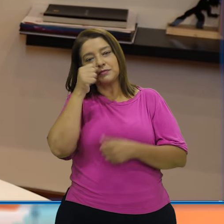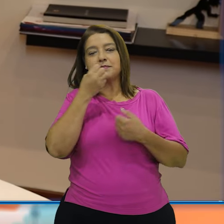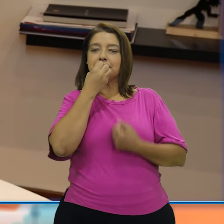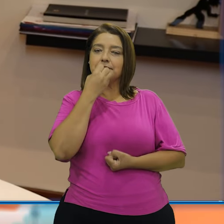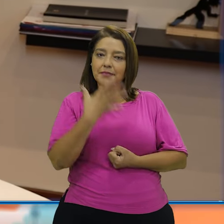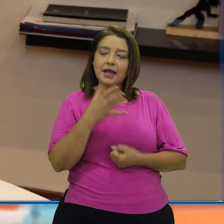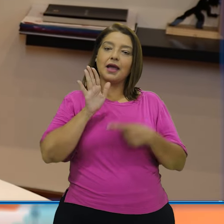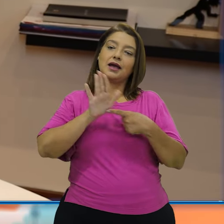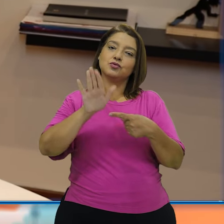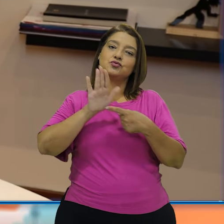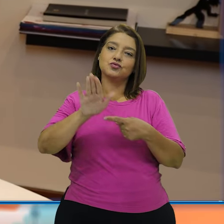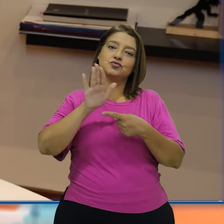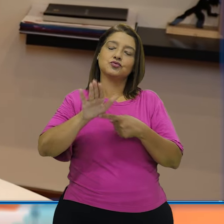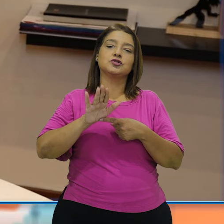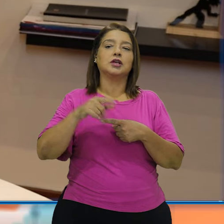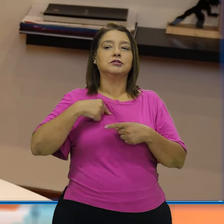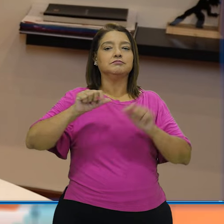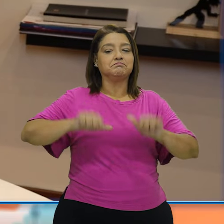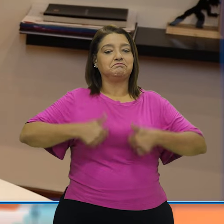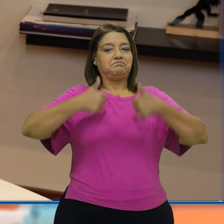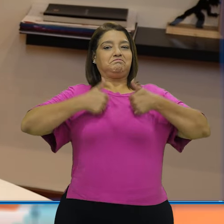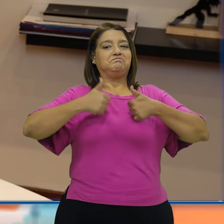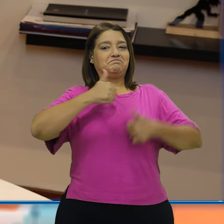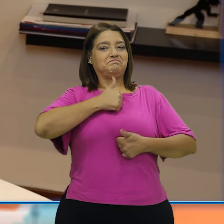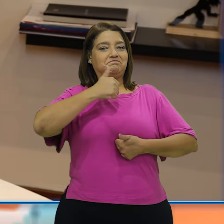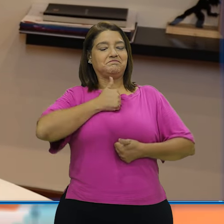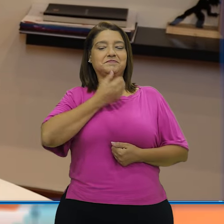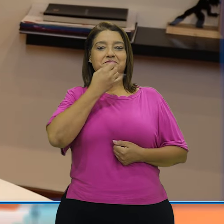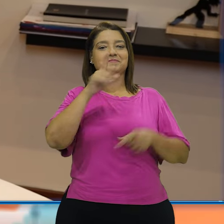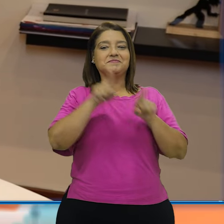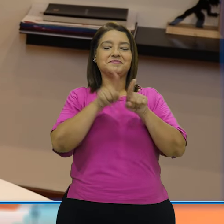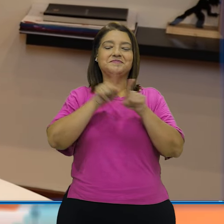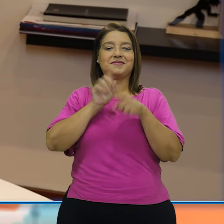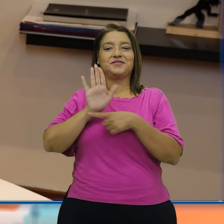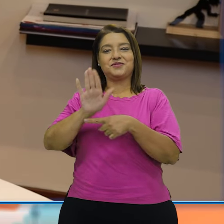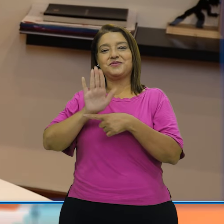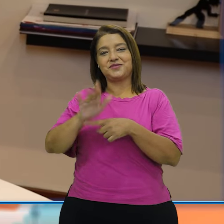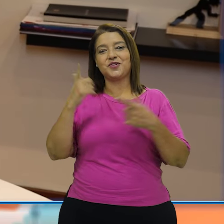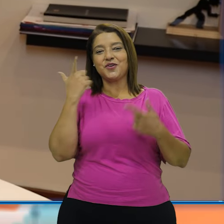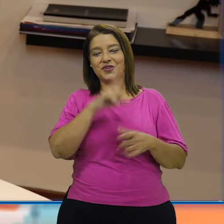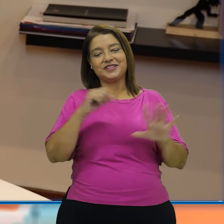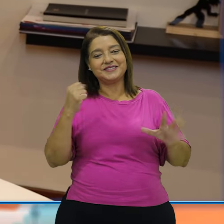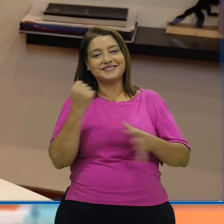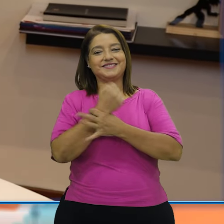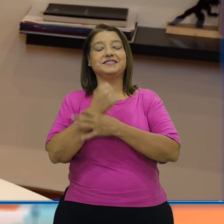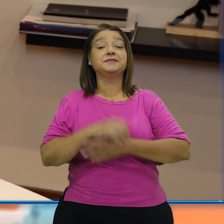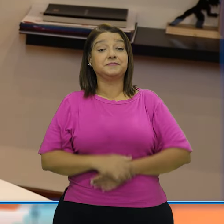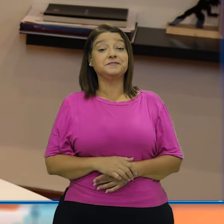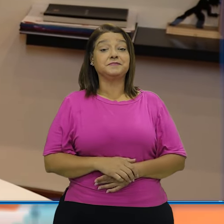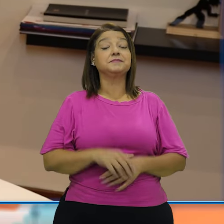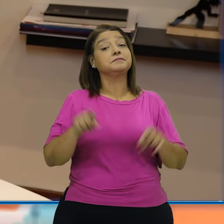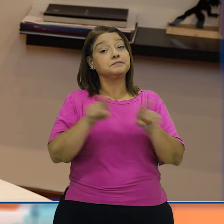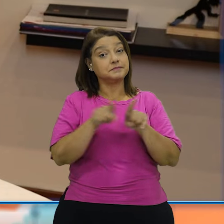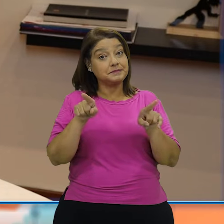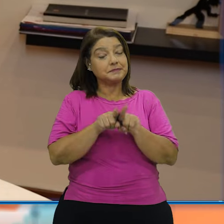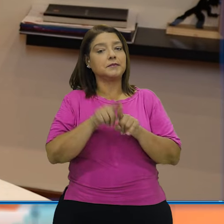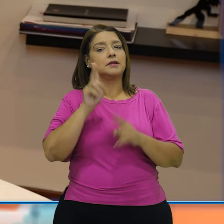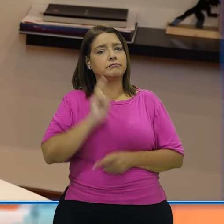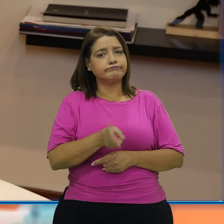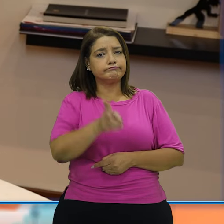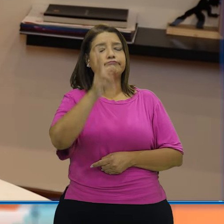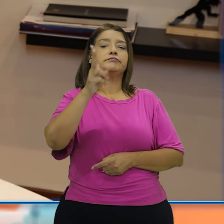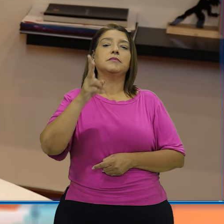e ajudar a criança no desenvolvimento da autoestima também são fatores de proteção contra o estresse. Por fim, é essencial estar atento